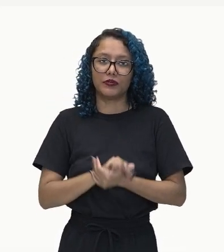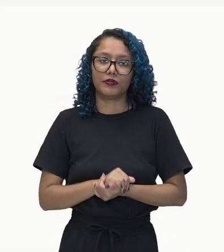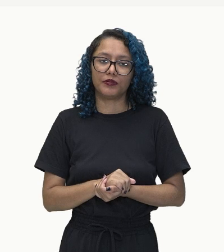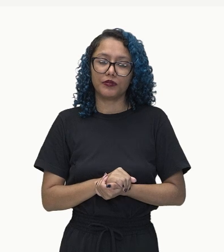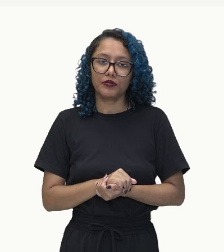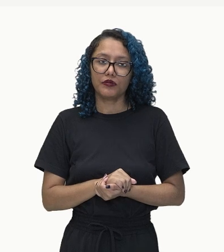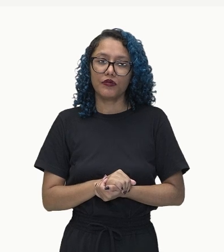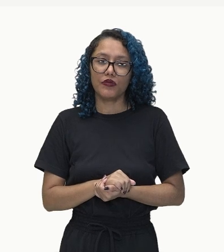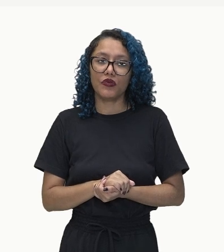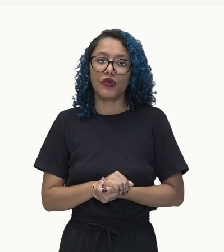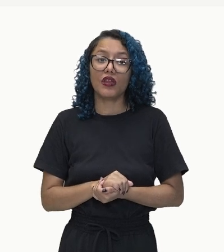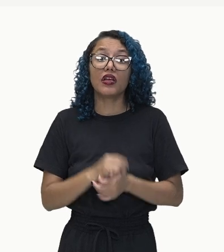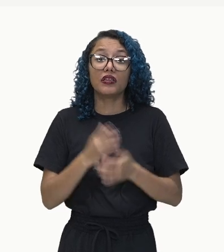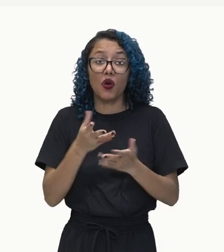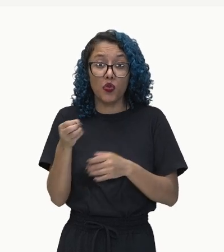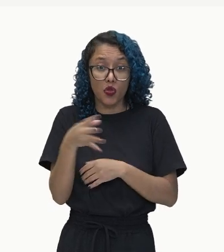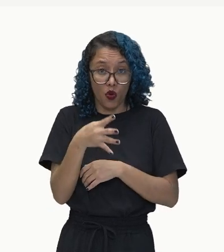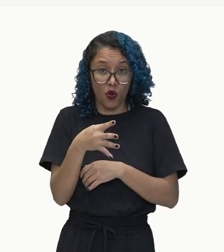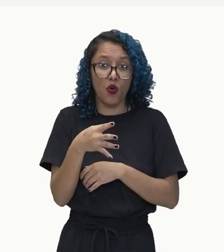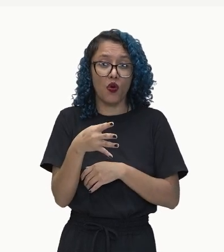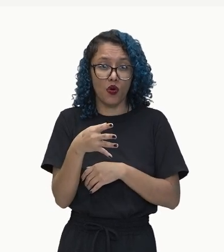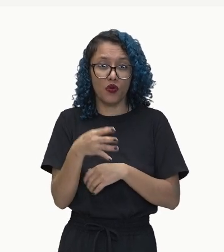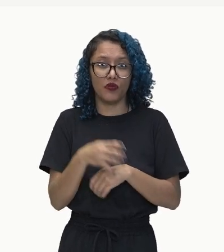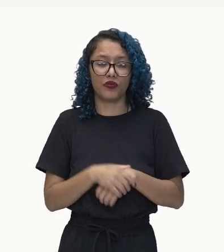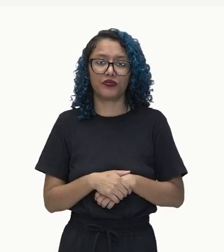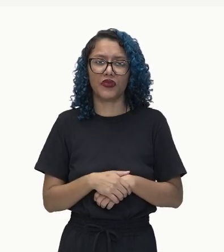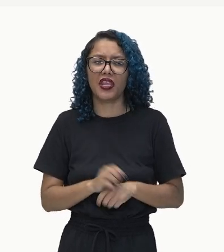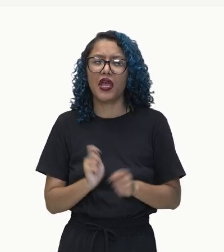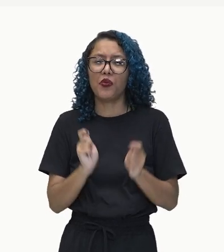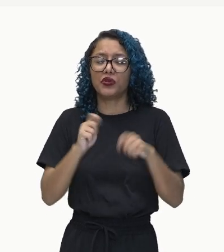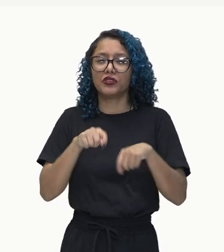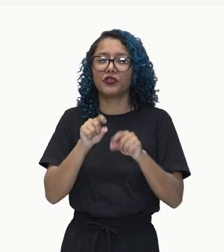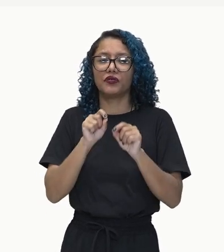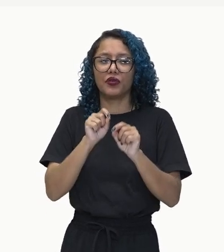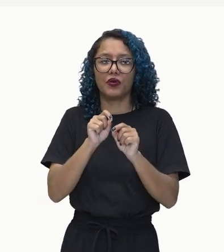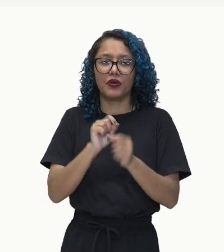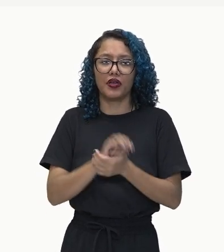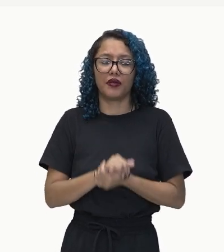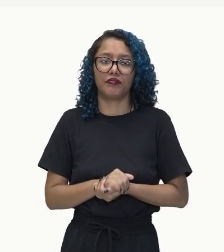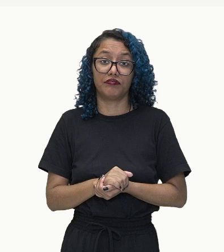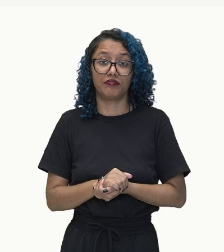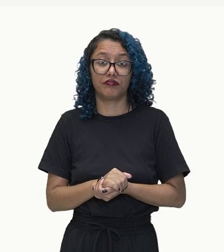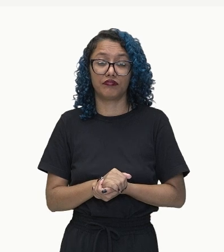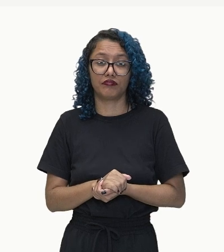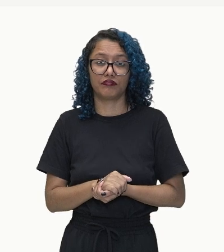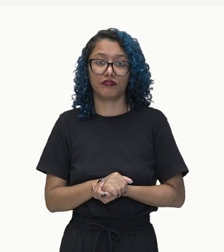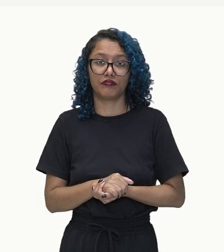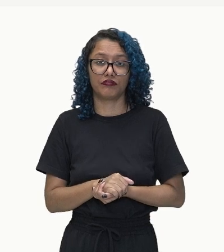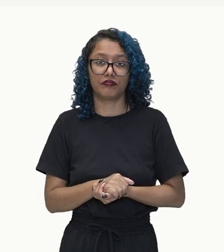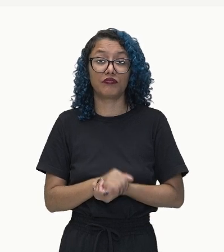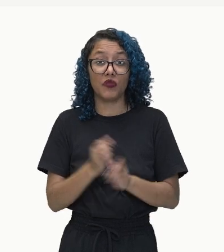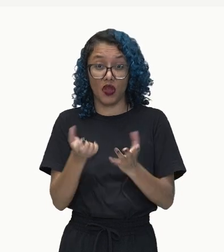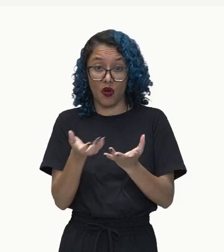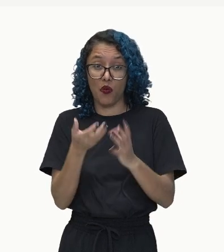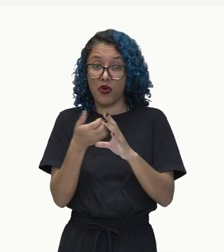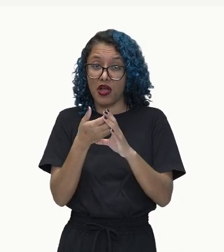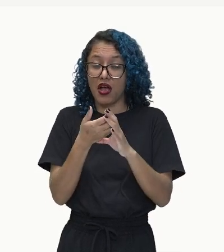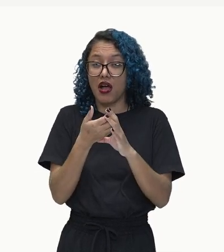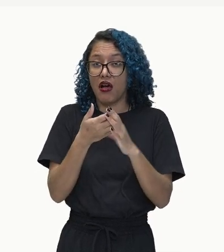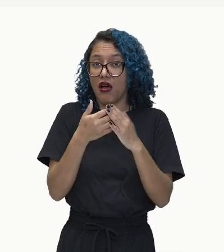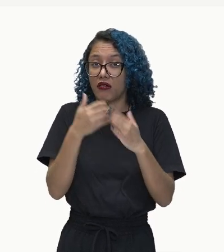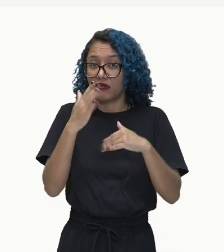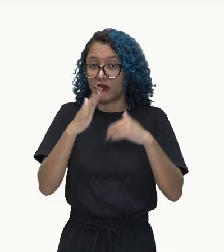Recentemente lançada ou por lançar, fazendo a intermediação. Aqui é o trabalho interessante do resenhista. É